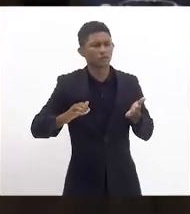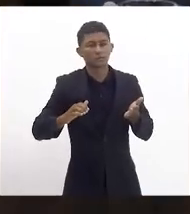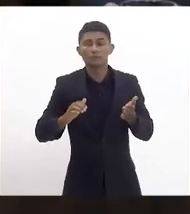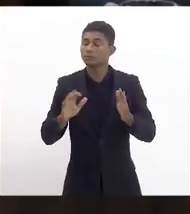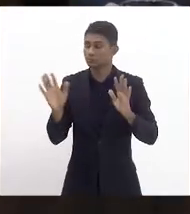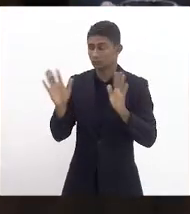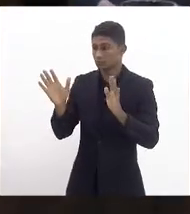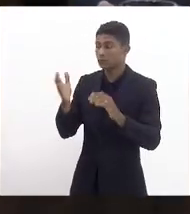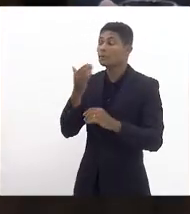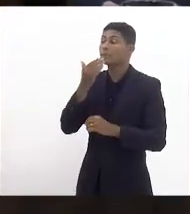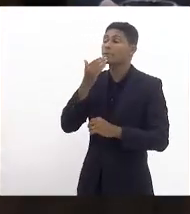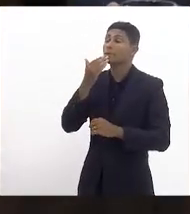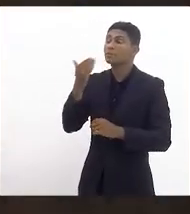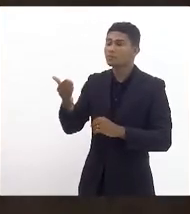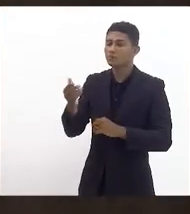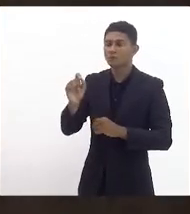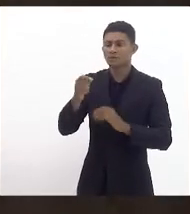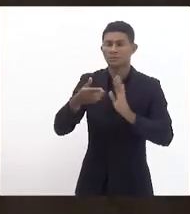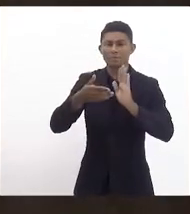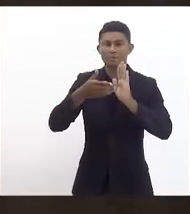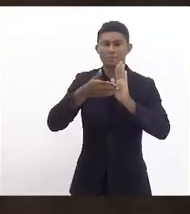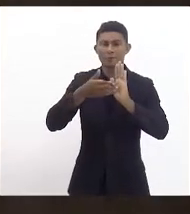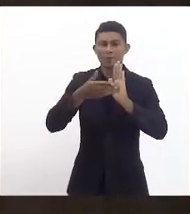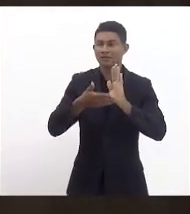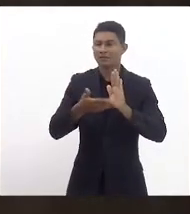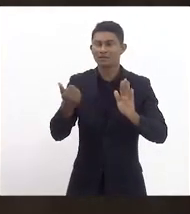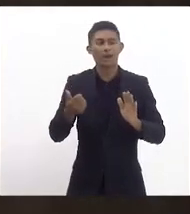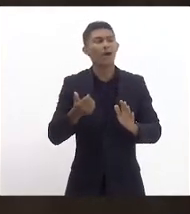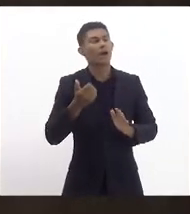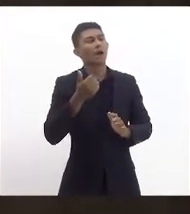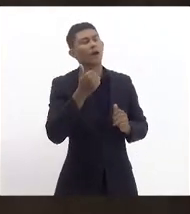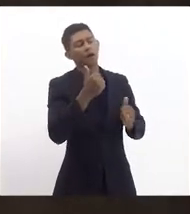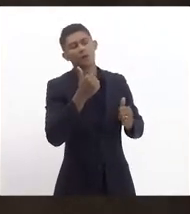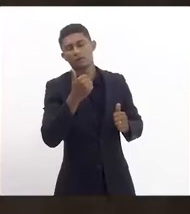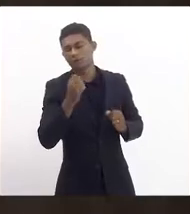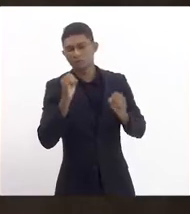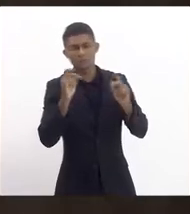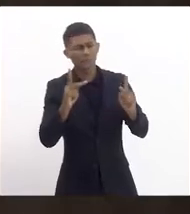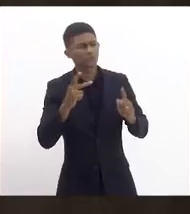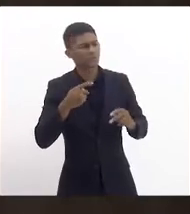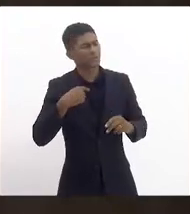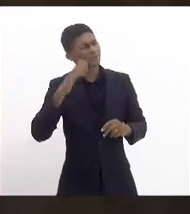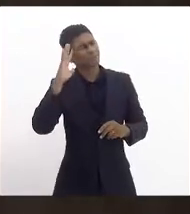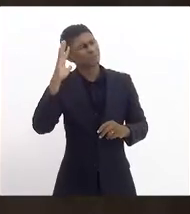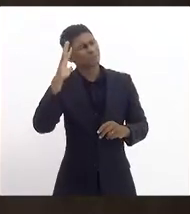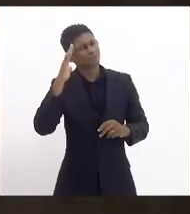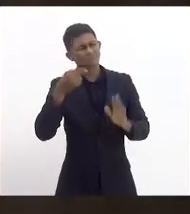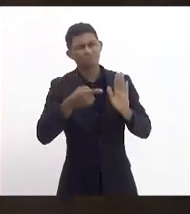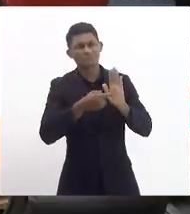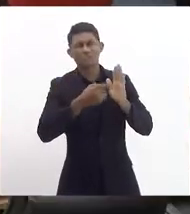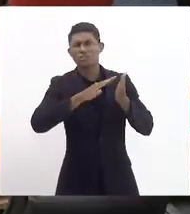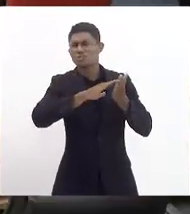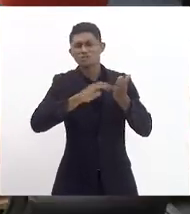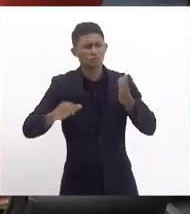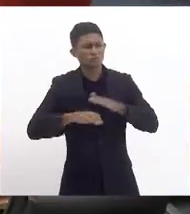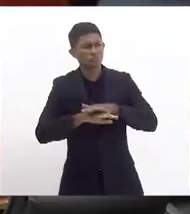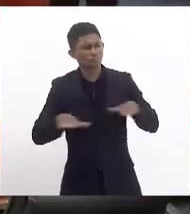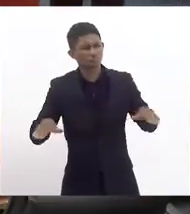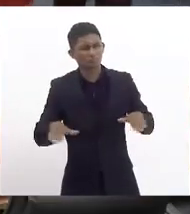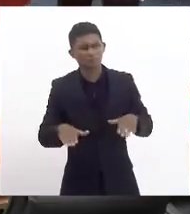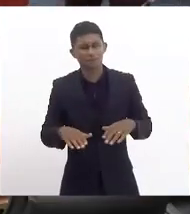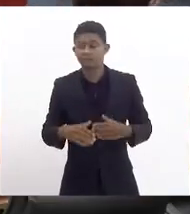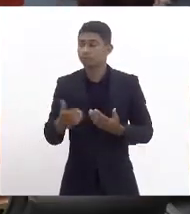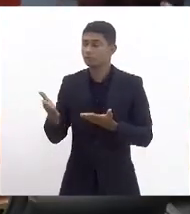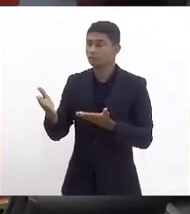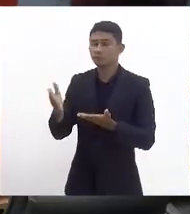do autor, foi retirado de pauta. Ah, tá. Tá bom. É só esclarecimento. Eu achei que tinha sido retirado definitivamente. Presidente, questão de ordem. Questão de ordem,